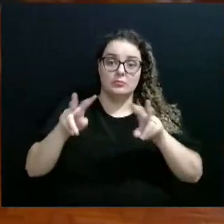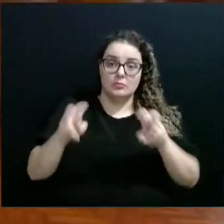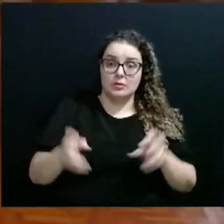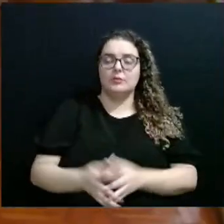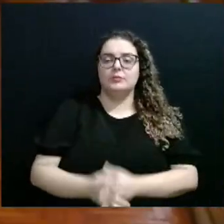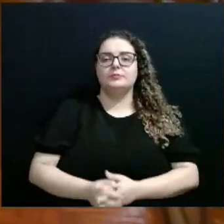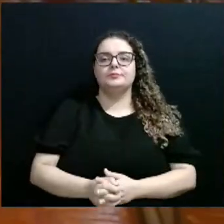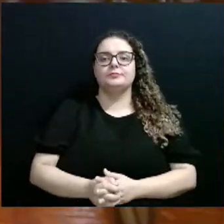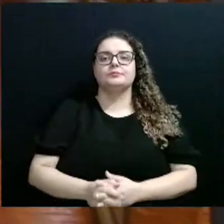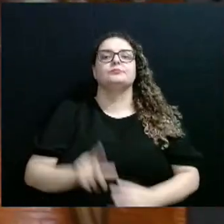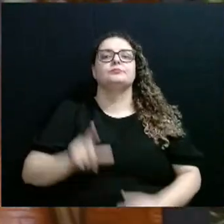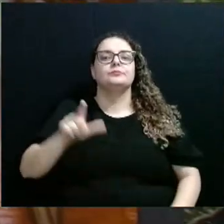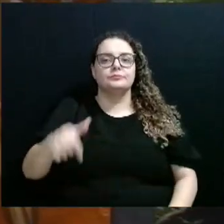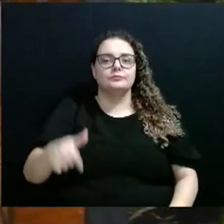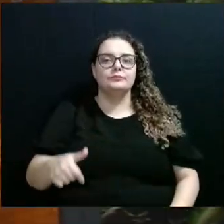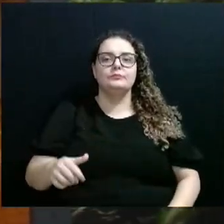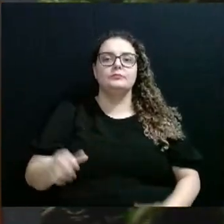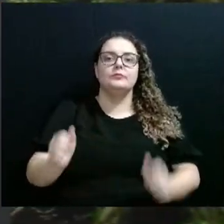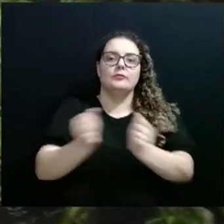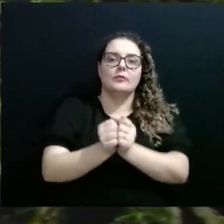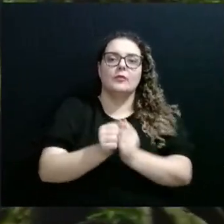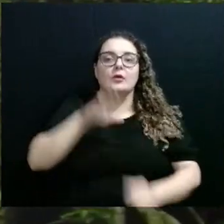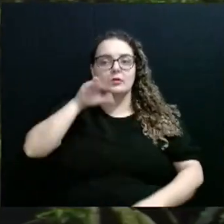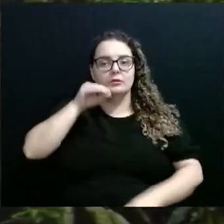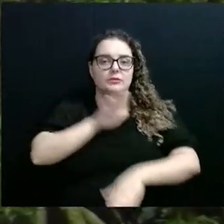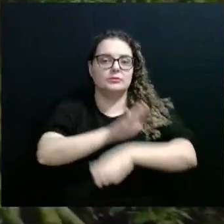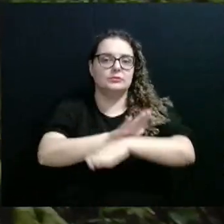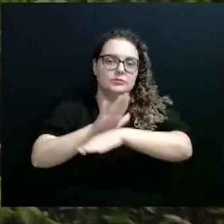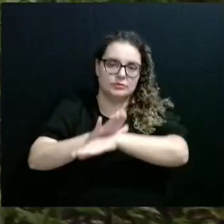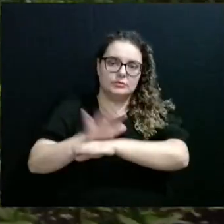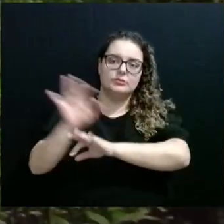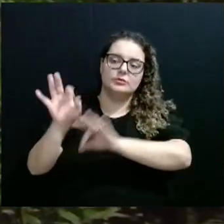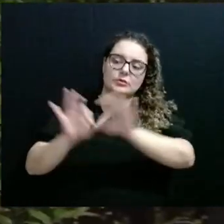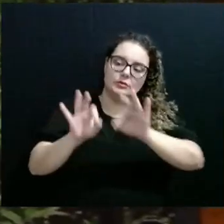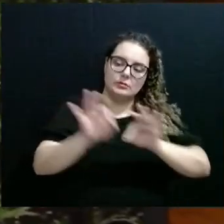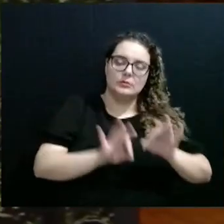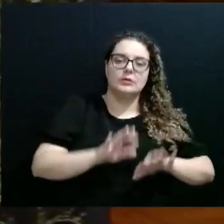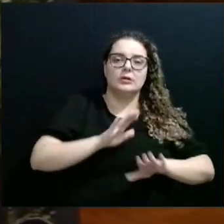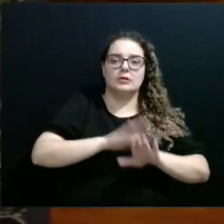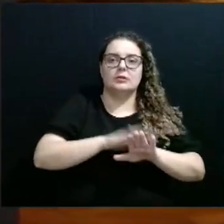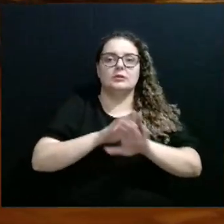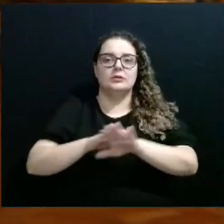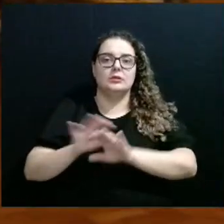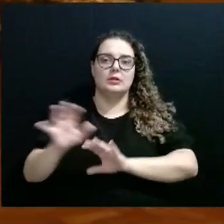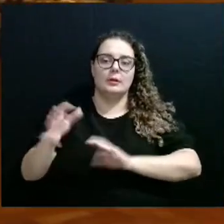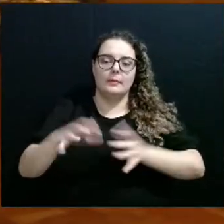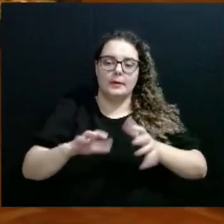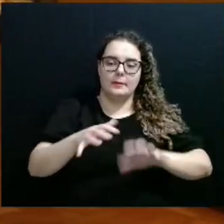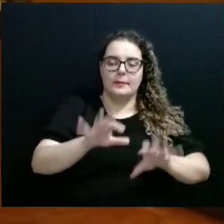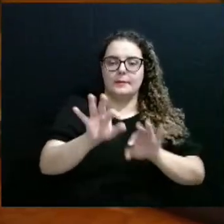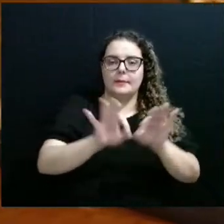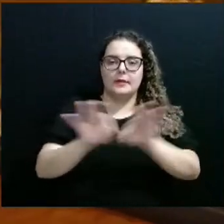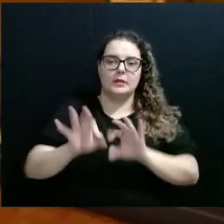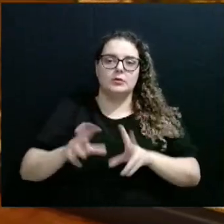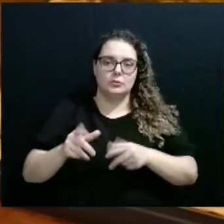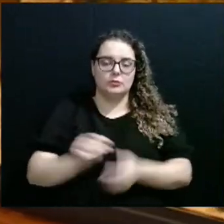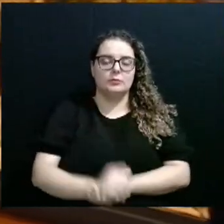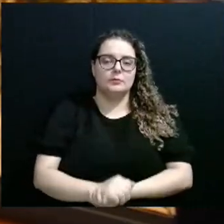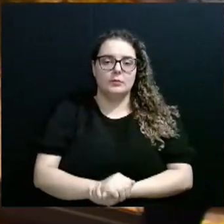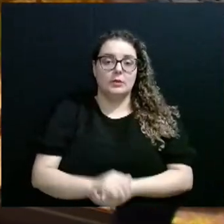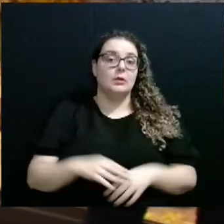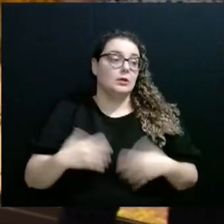de colaboradores que nos ajudam a organizar as atividades, a montar as atividades. Bom, vamos lá então, para a galerinha